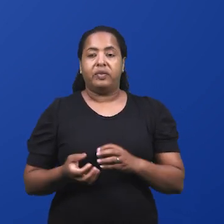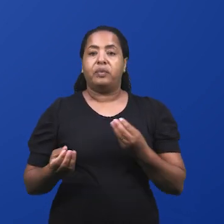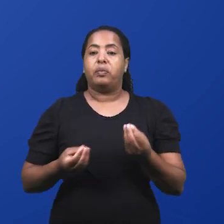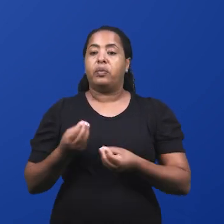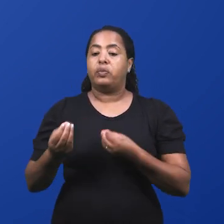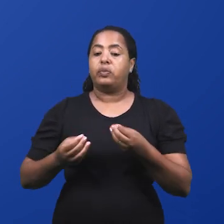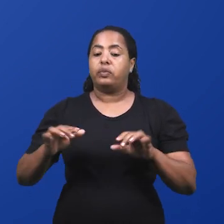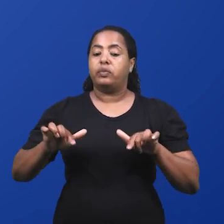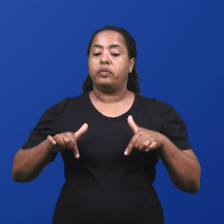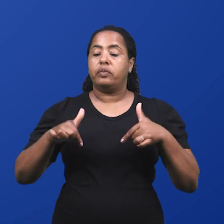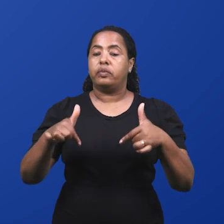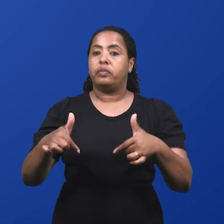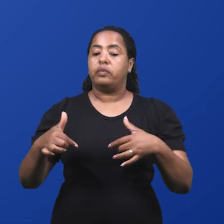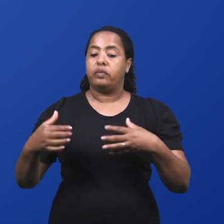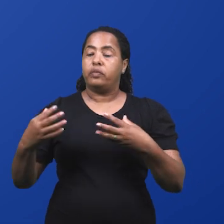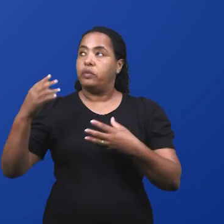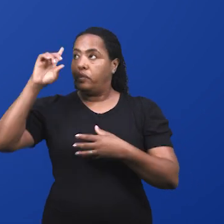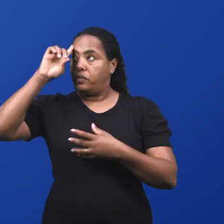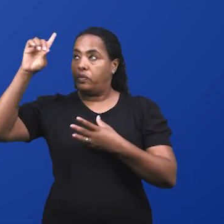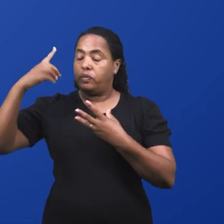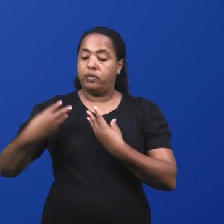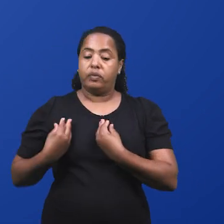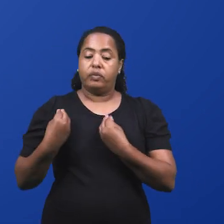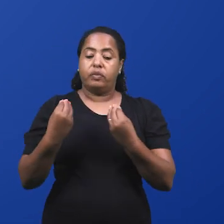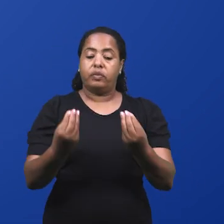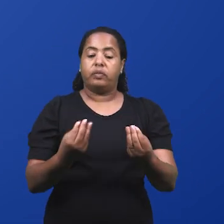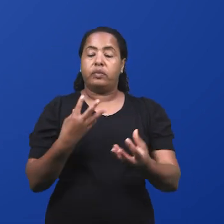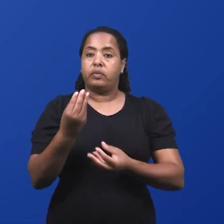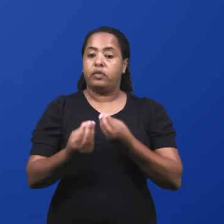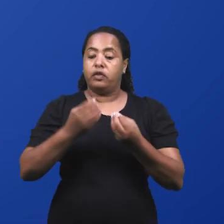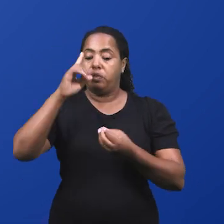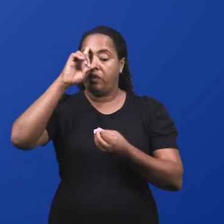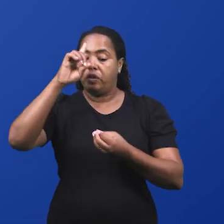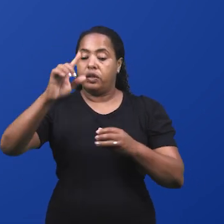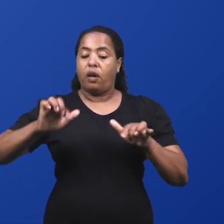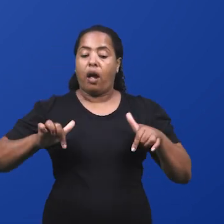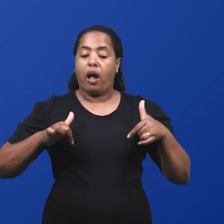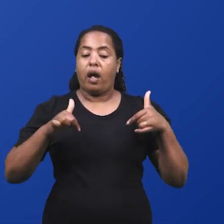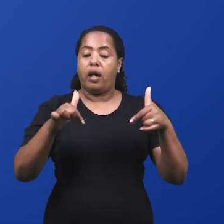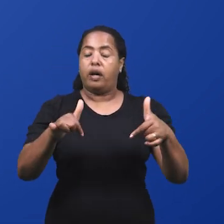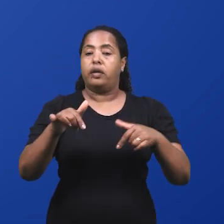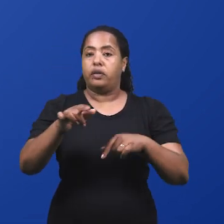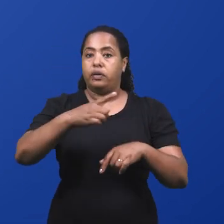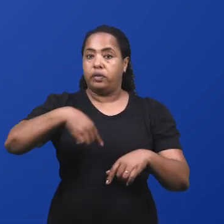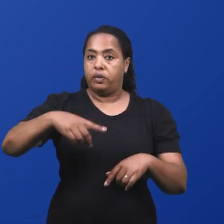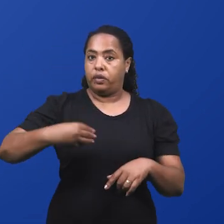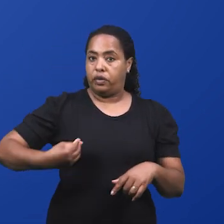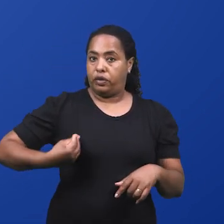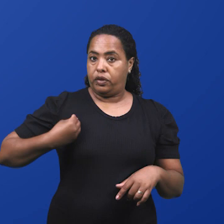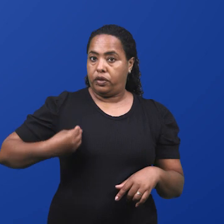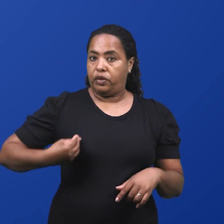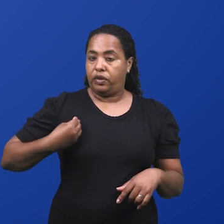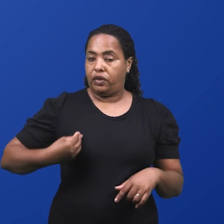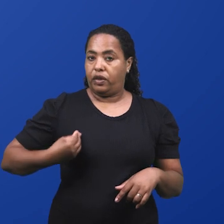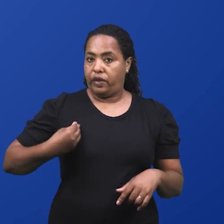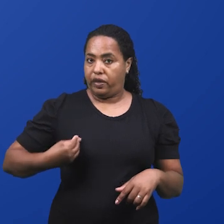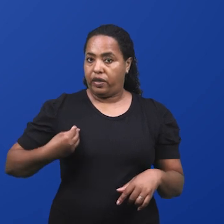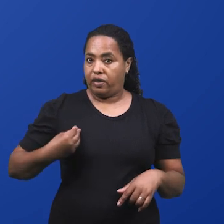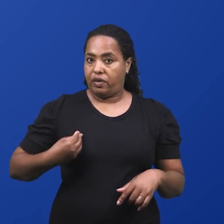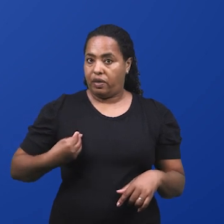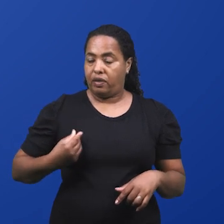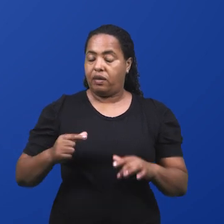uma ação de Deus de doar algo ao homem. Naquele momento, vemos como Deus sempre agiu em doação ao povo, até mesmo no verbo